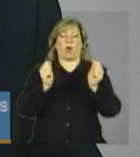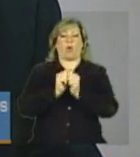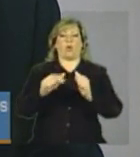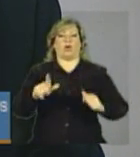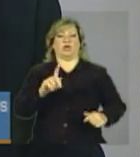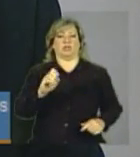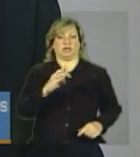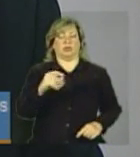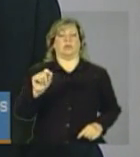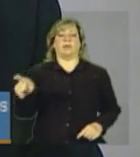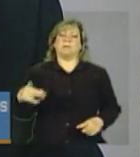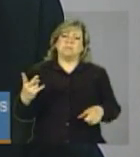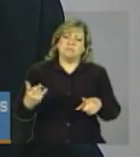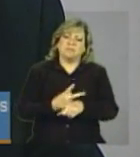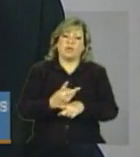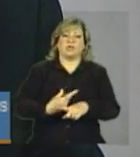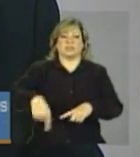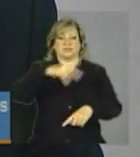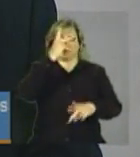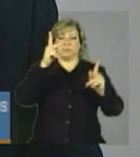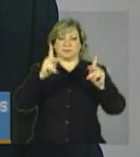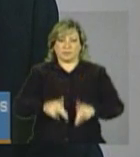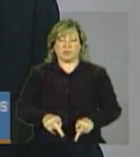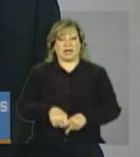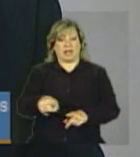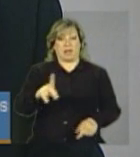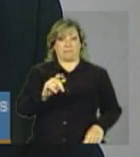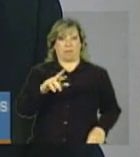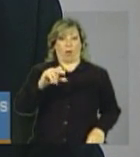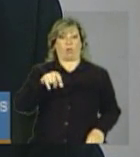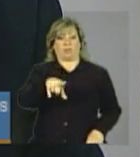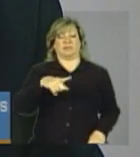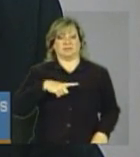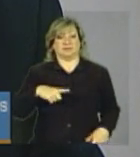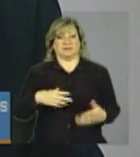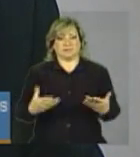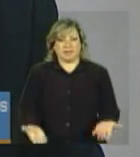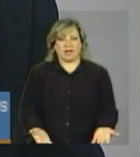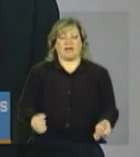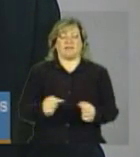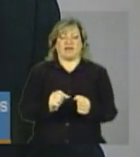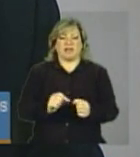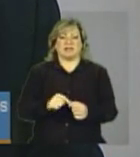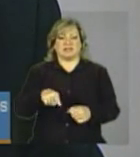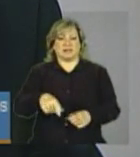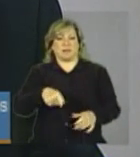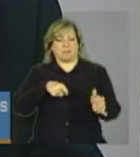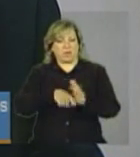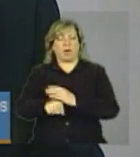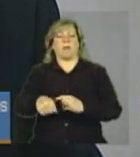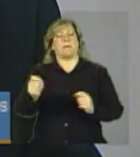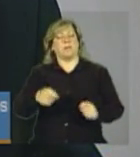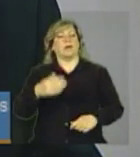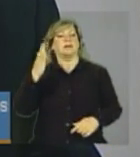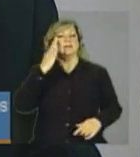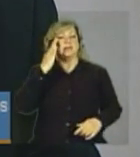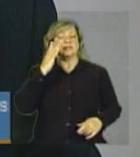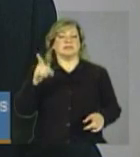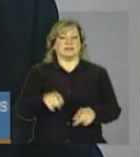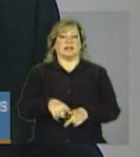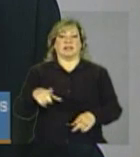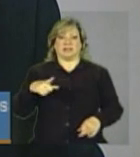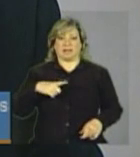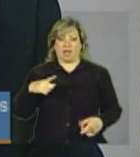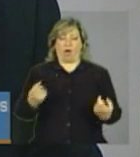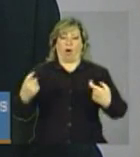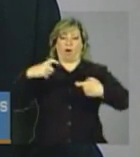que ele busque essas populações e justamente o Paulo que está aí fazendo essa colocação, também que ele saiba que há um convênio